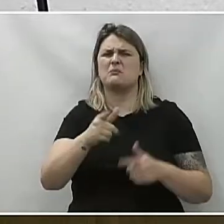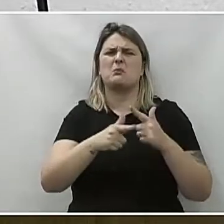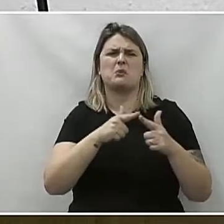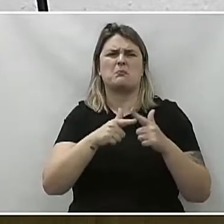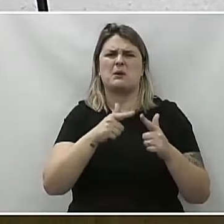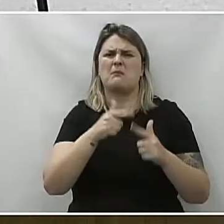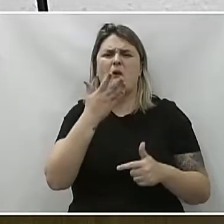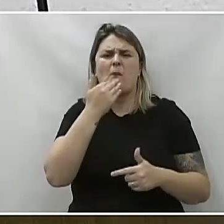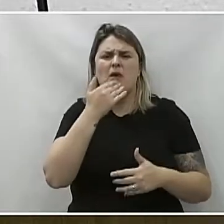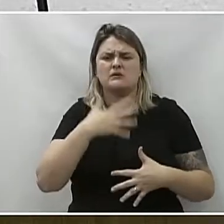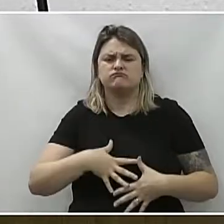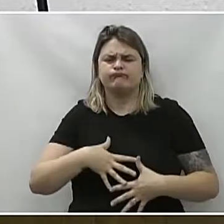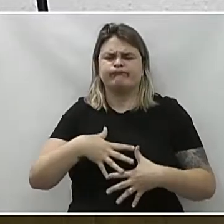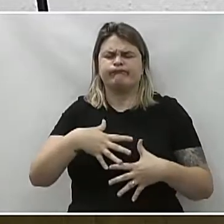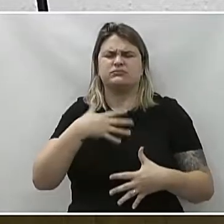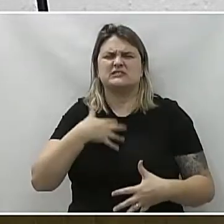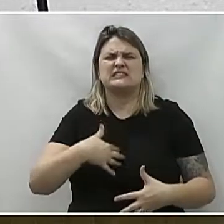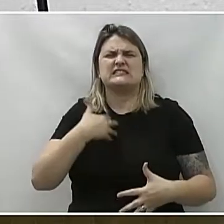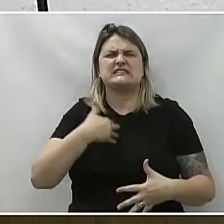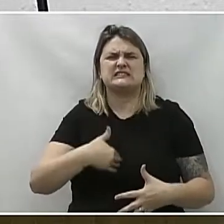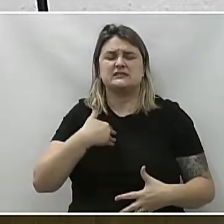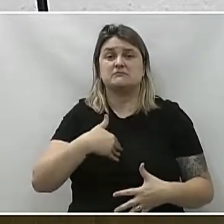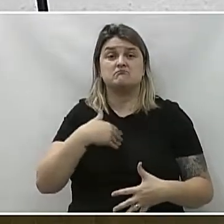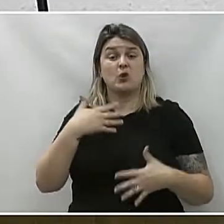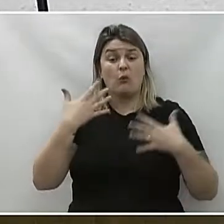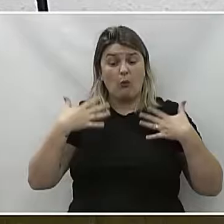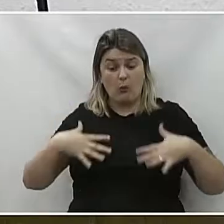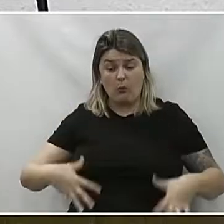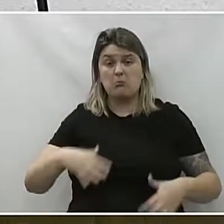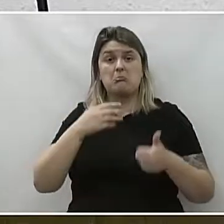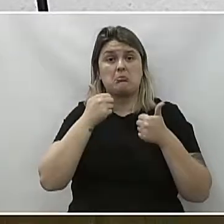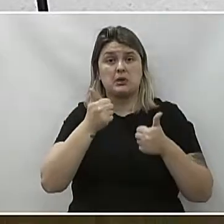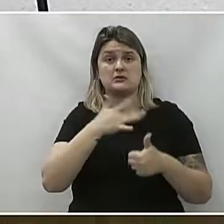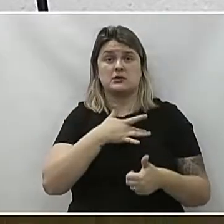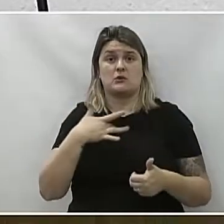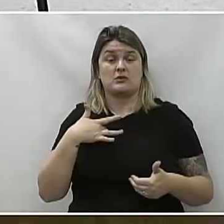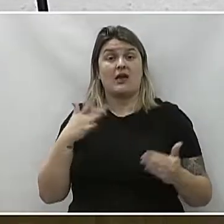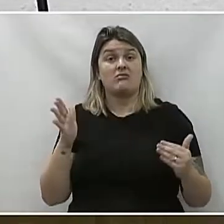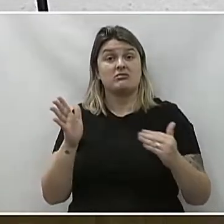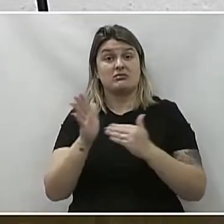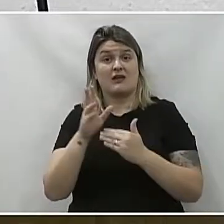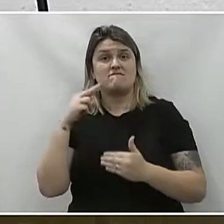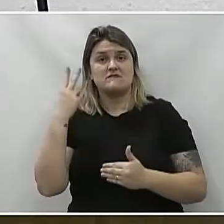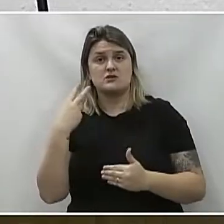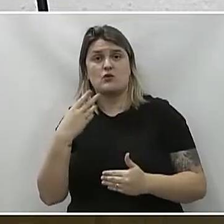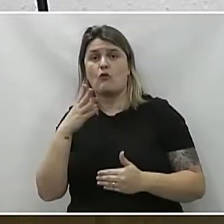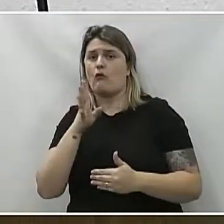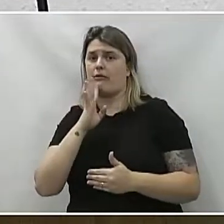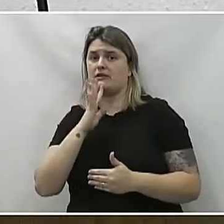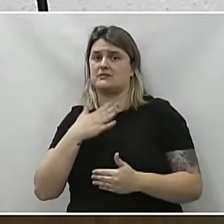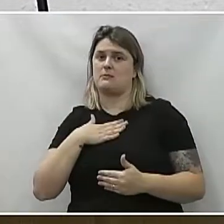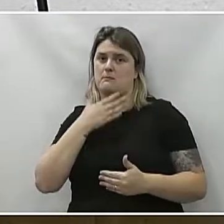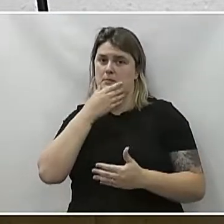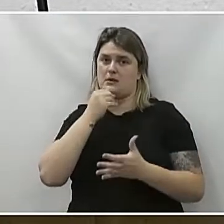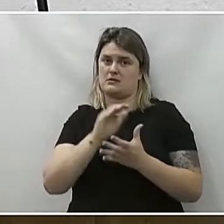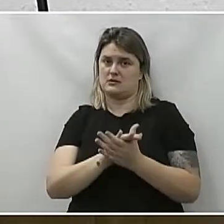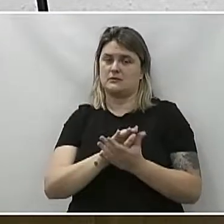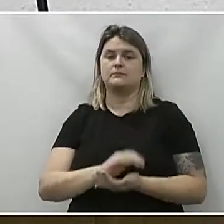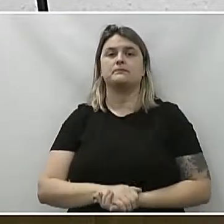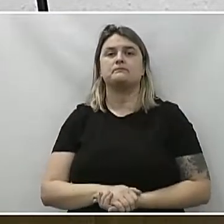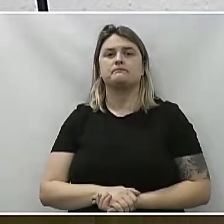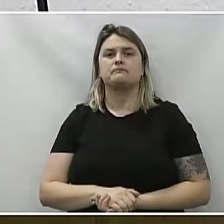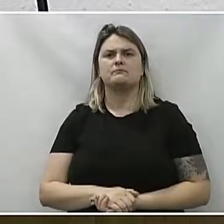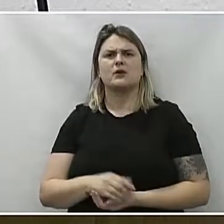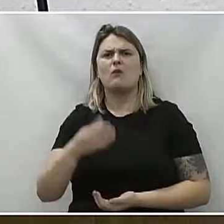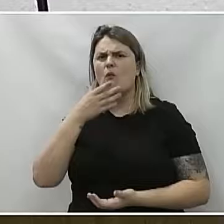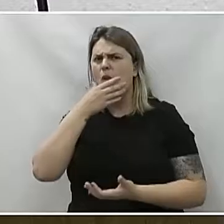o sintoma dele. Ele tinha uma ótima saúde. Até o vereador conhecia o meu esposo, né?